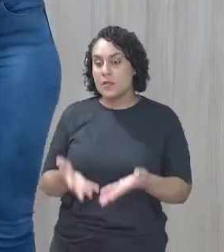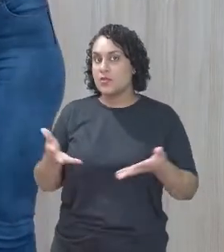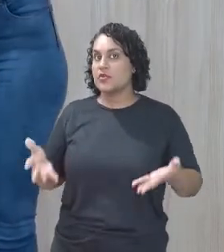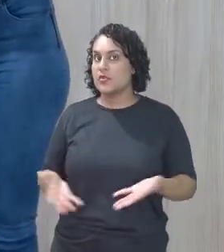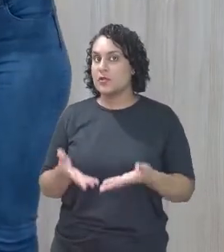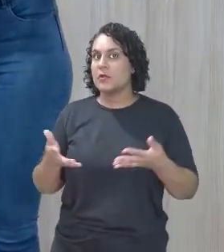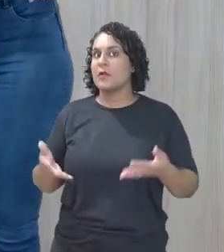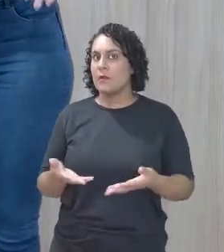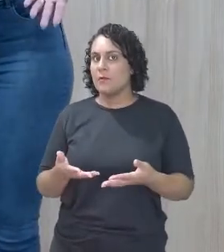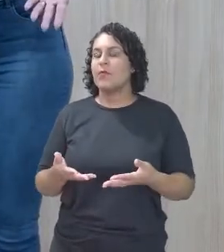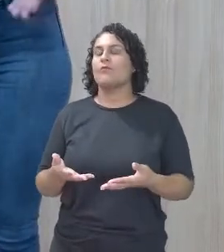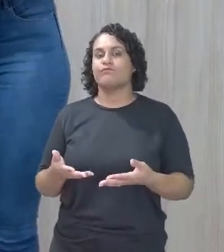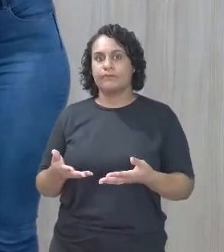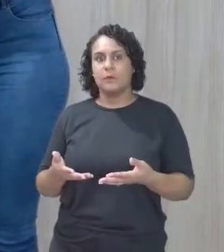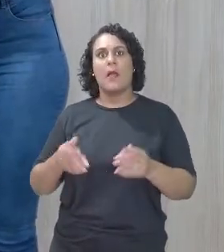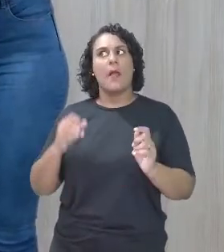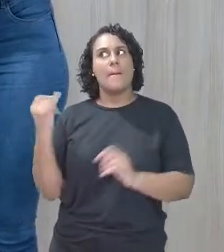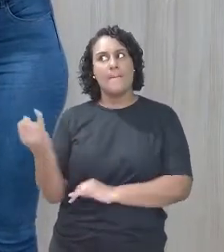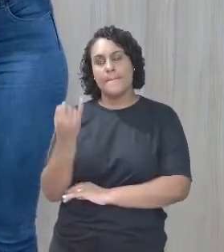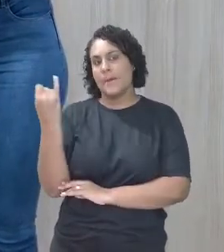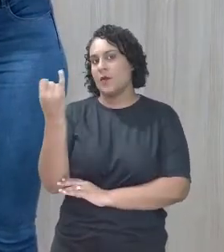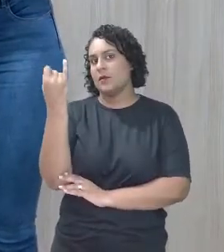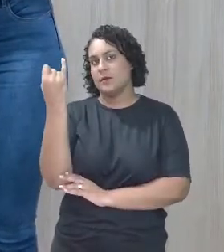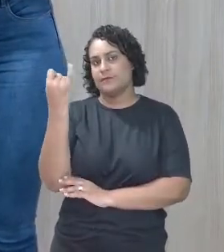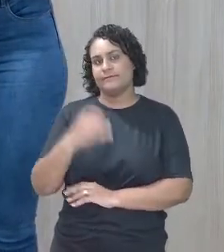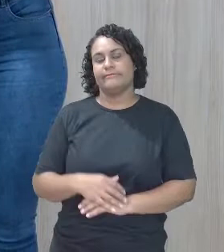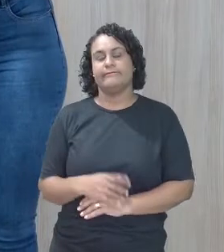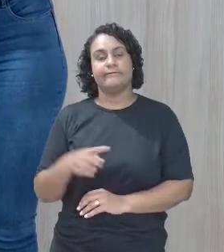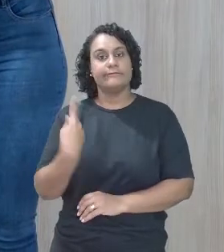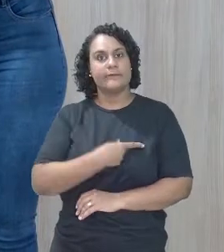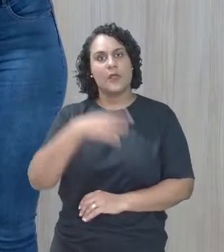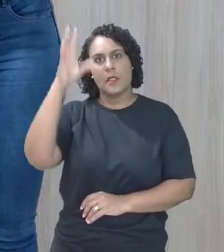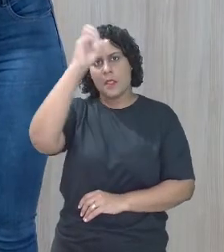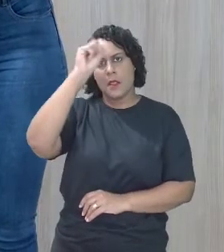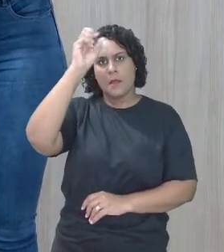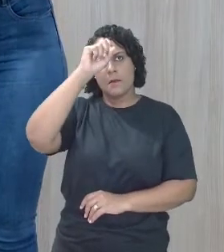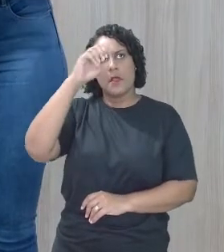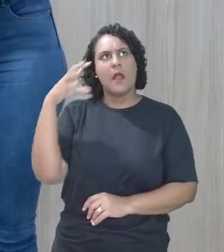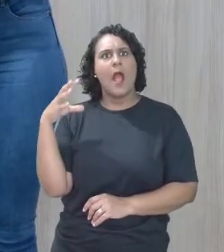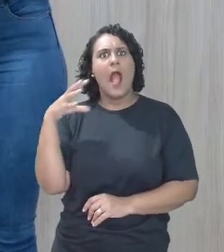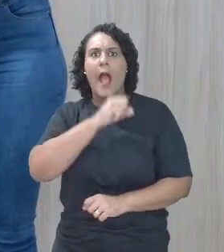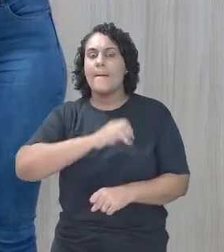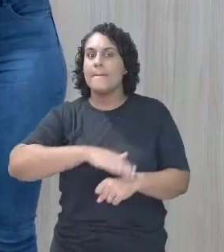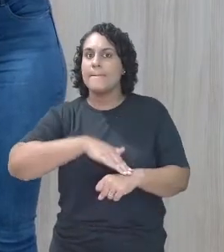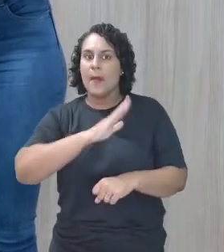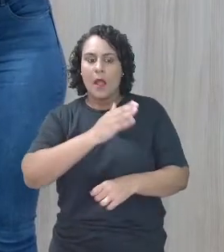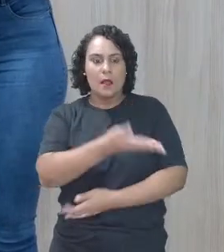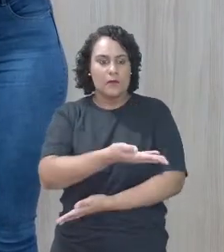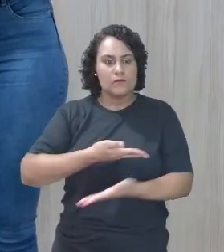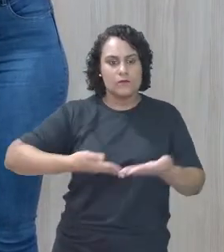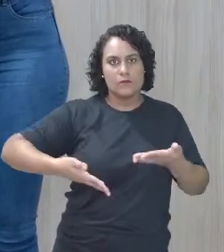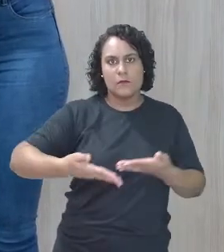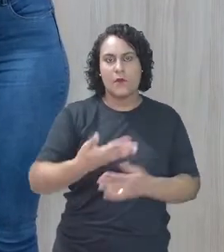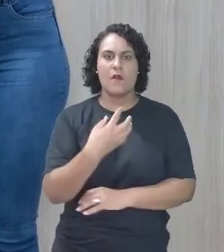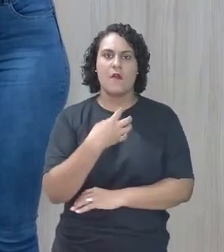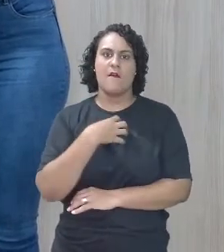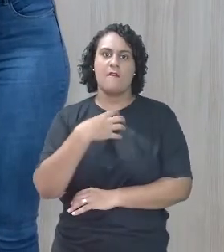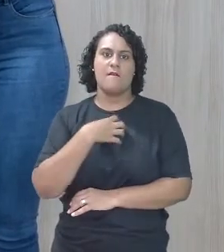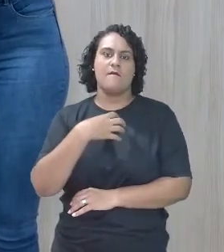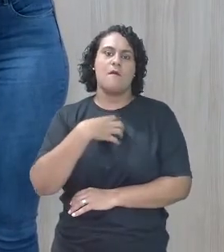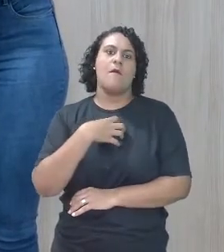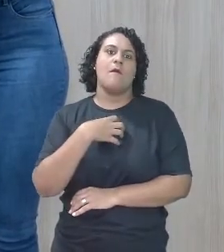ela gera motivação. A gente aprende muito mais rápido, a gente interage de uma forma muito